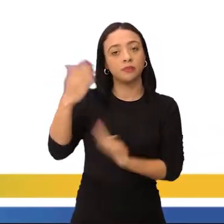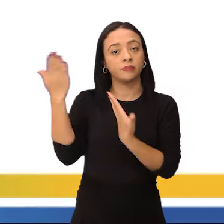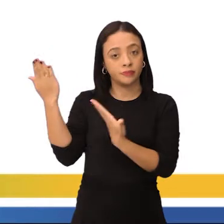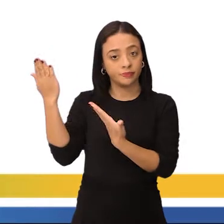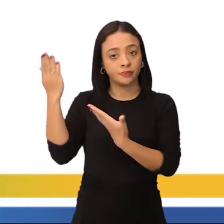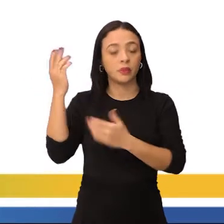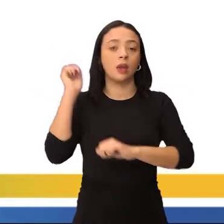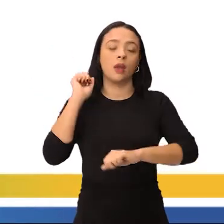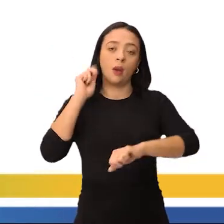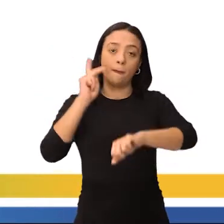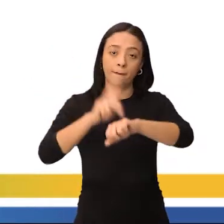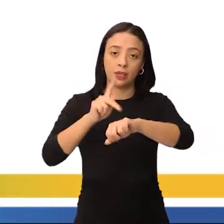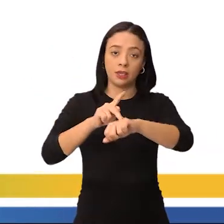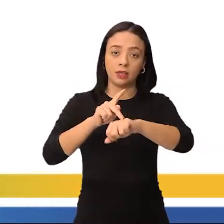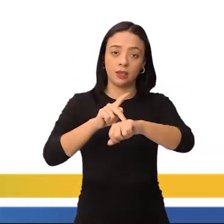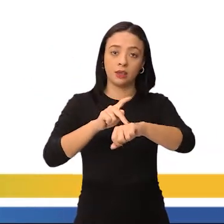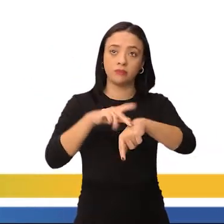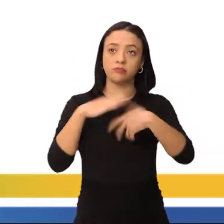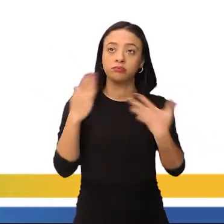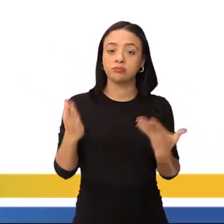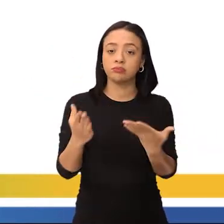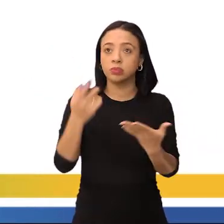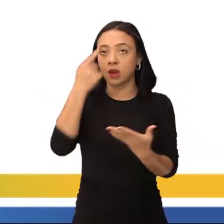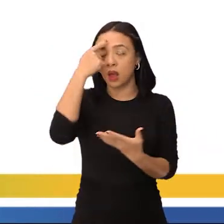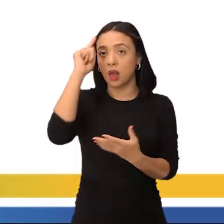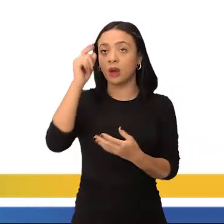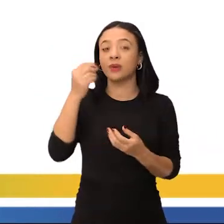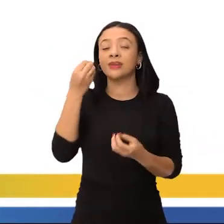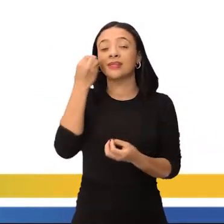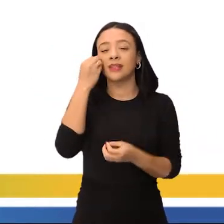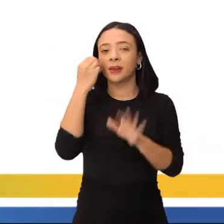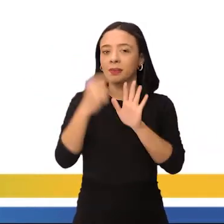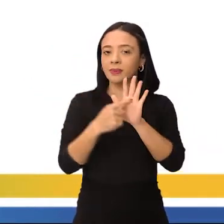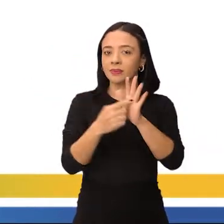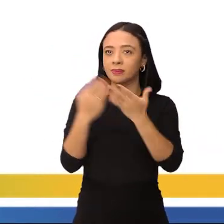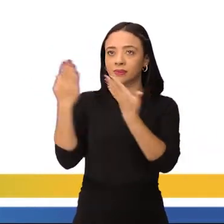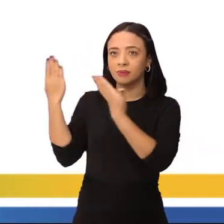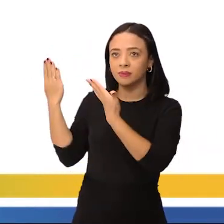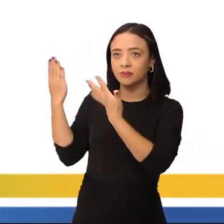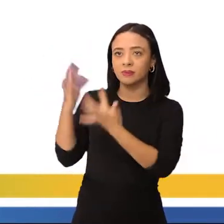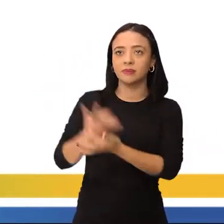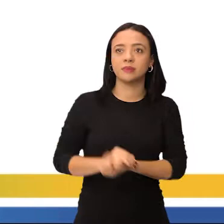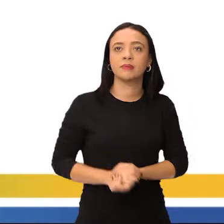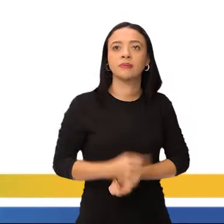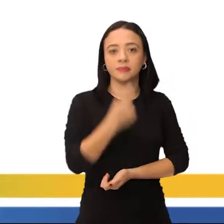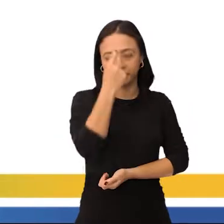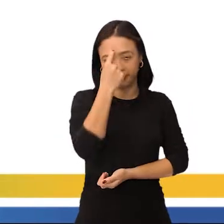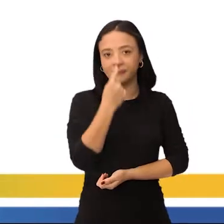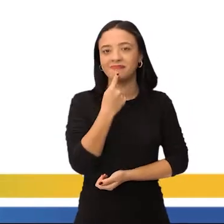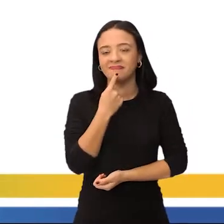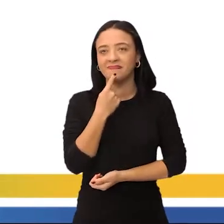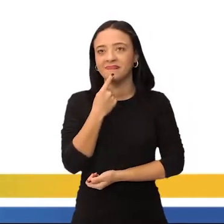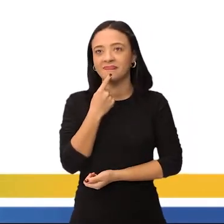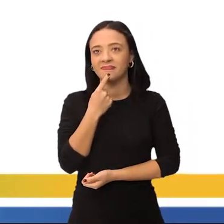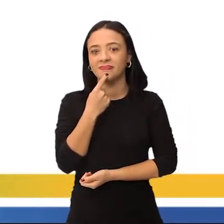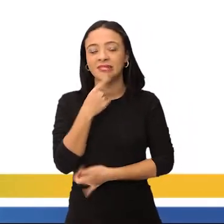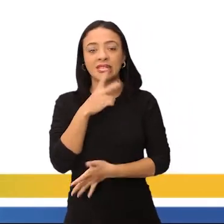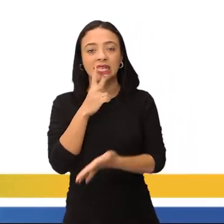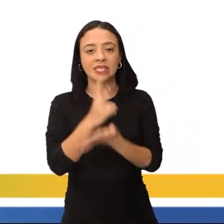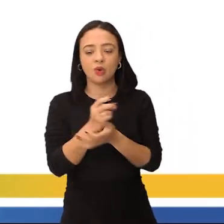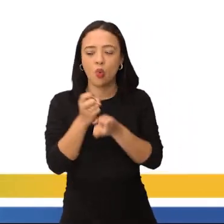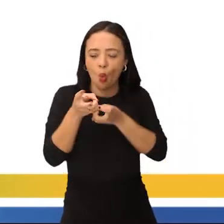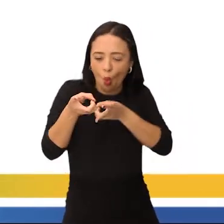Pedrinha ela produzirá um fenômeno que eu tentei de mostrar para vocês através dessa imagem né ela